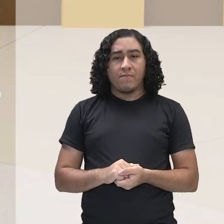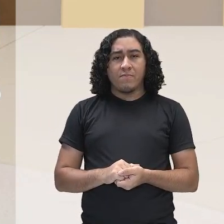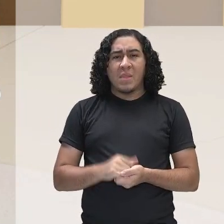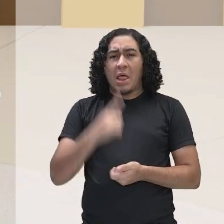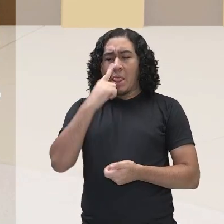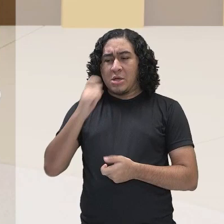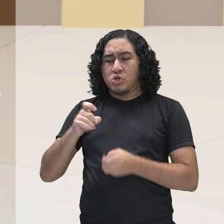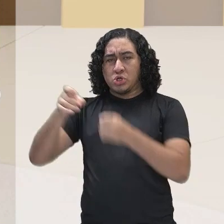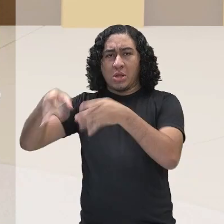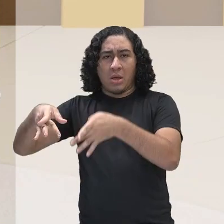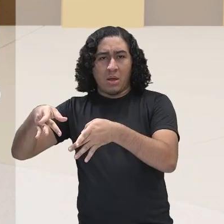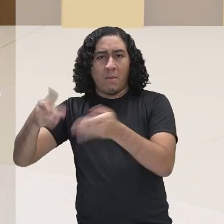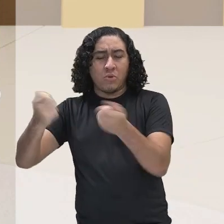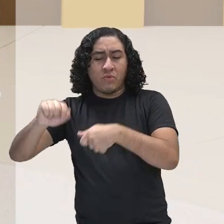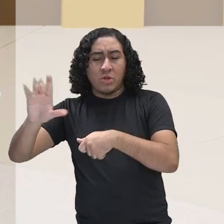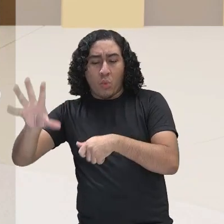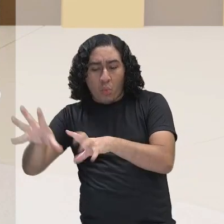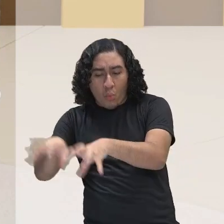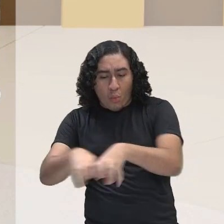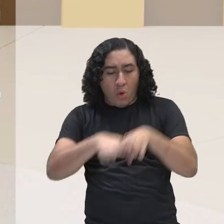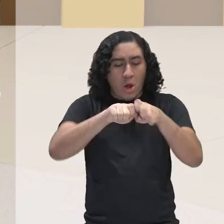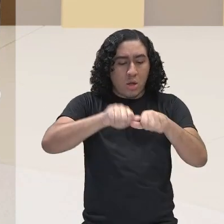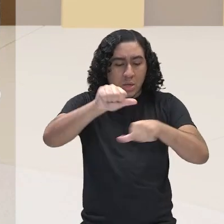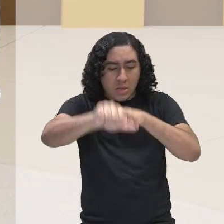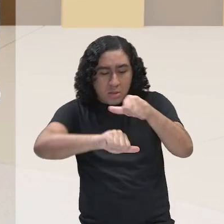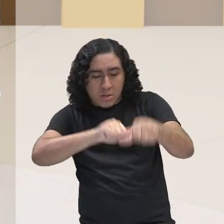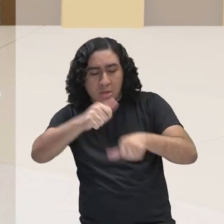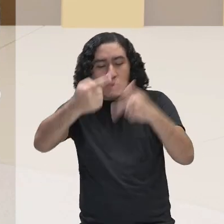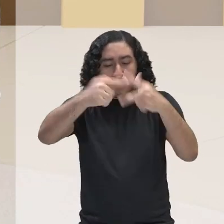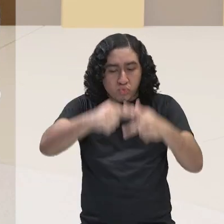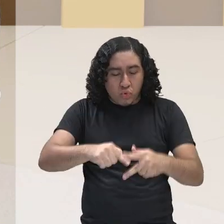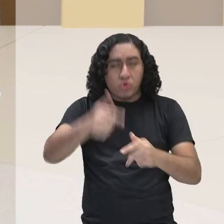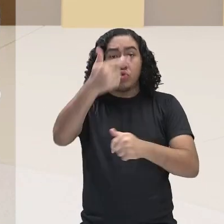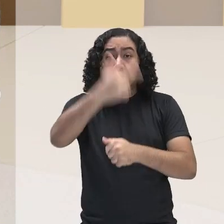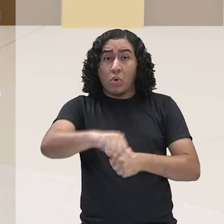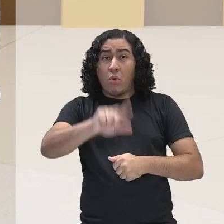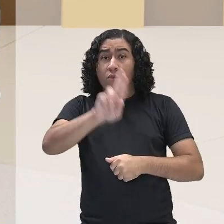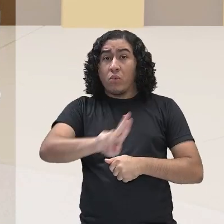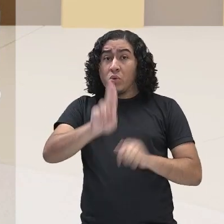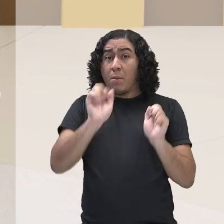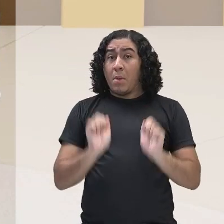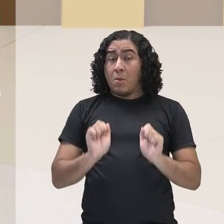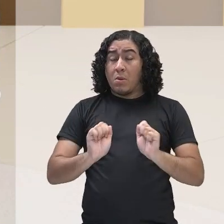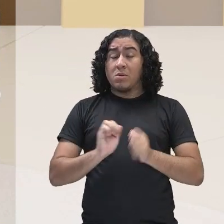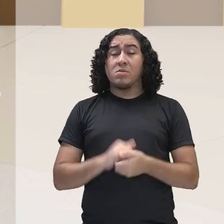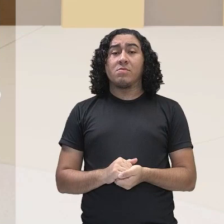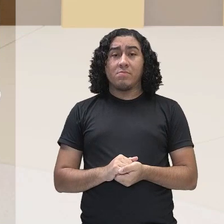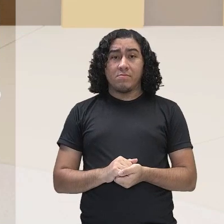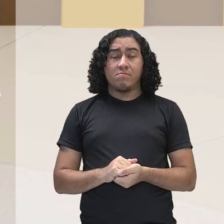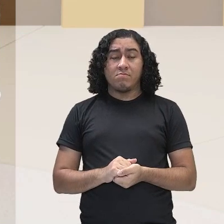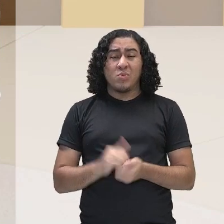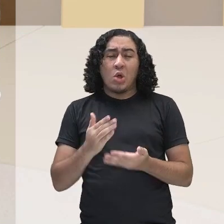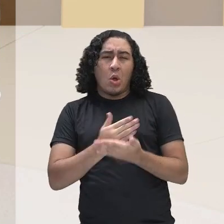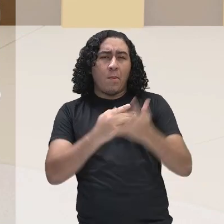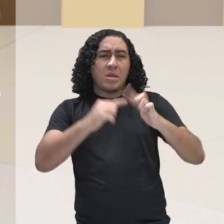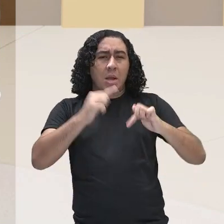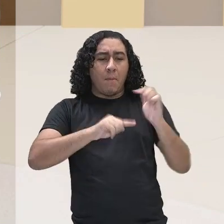em luxo, né? Transformar aquilo que vai para o lixo em algo que você pode usar dentro de casa,